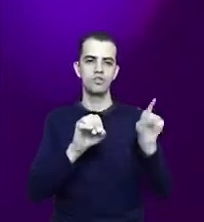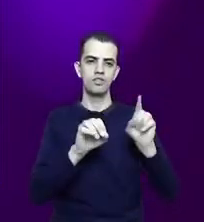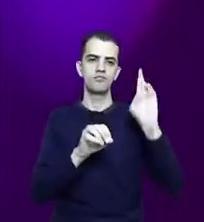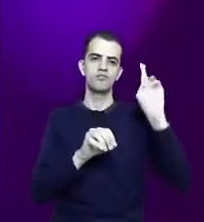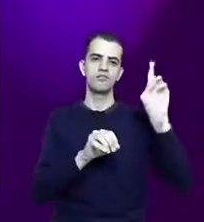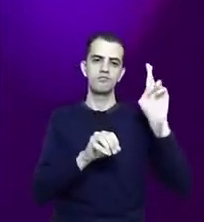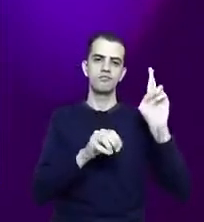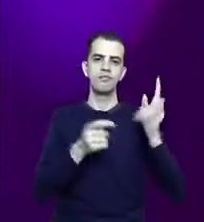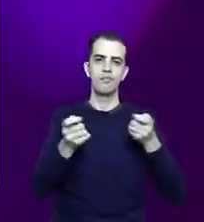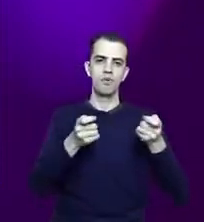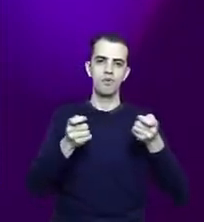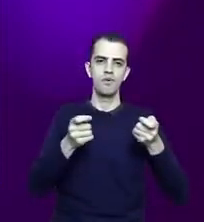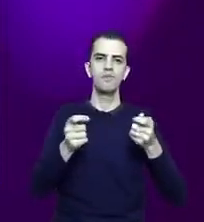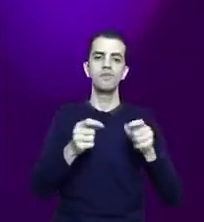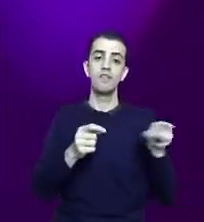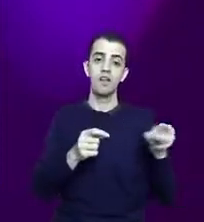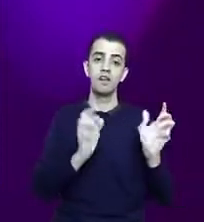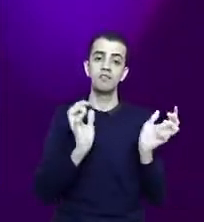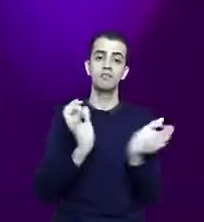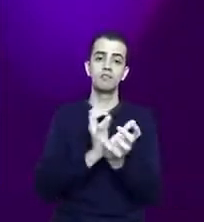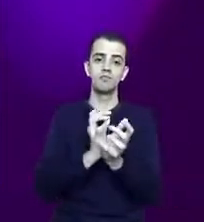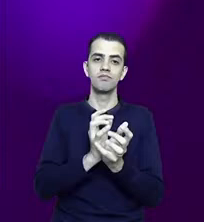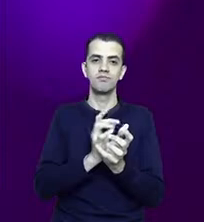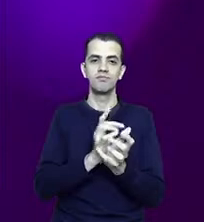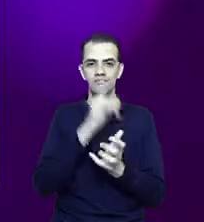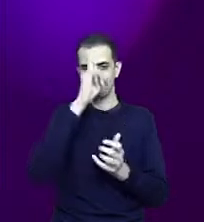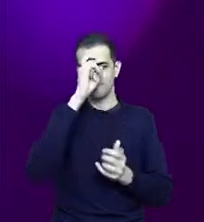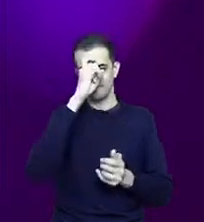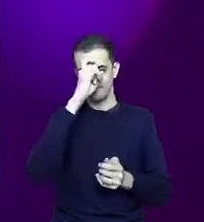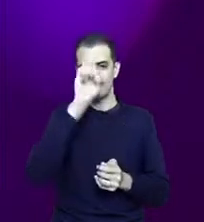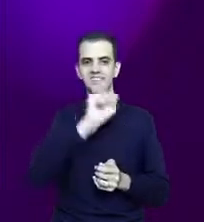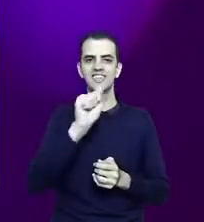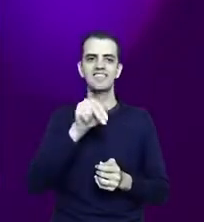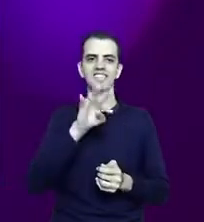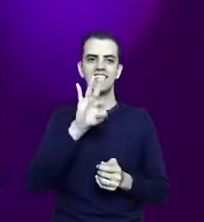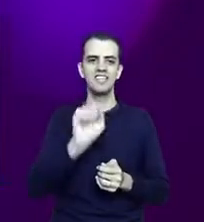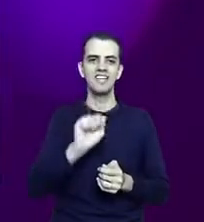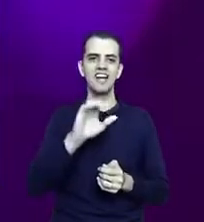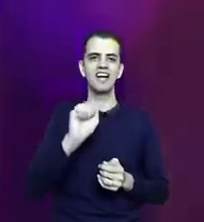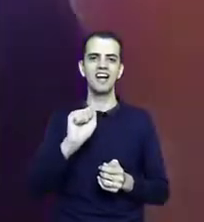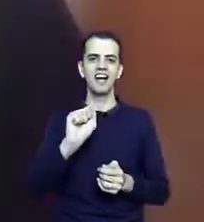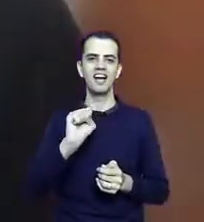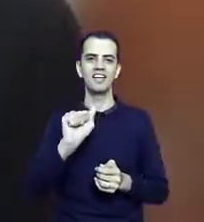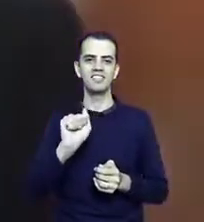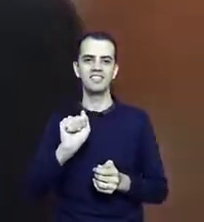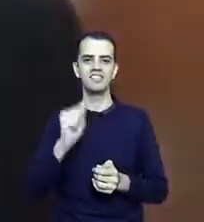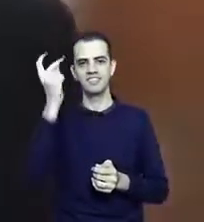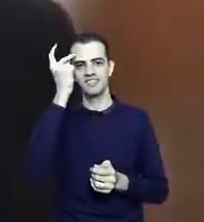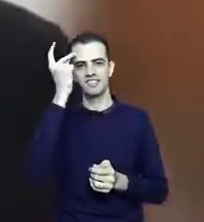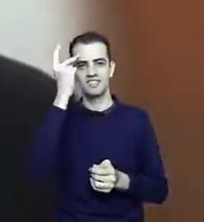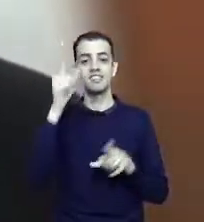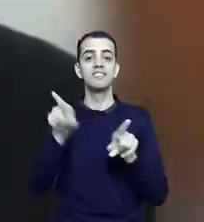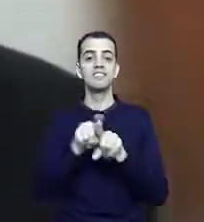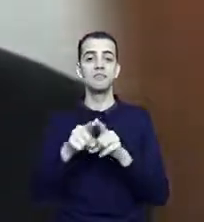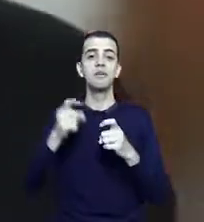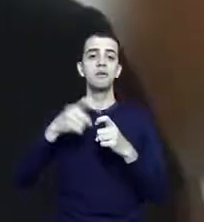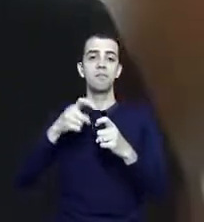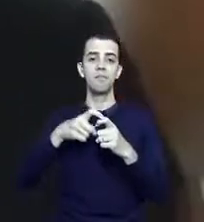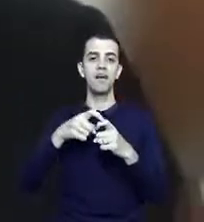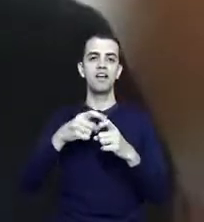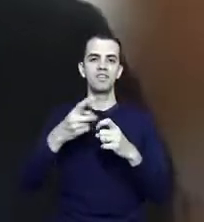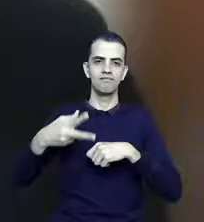grupo de cirurgia de mão da Santa Casa de São Paulo, é médico cirurgião do Hospital